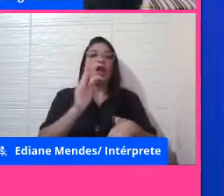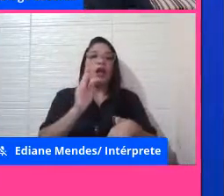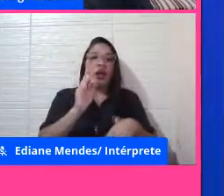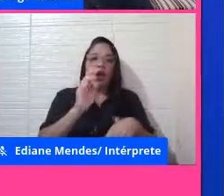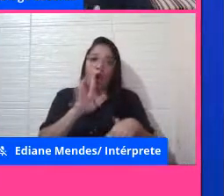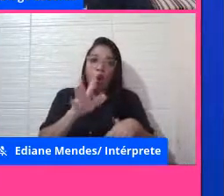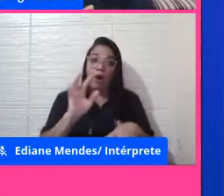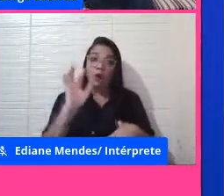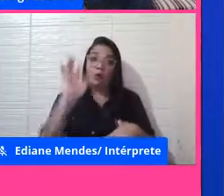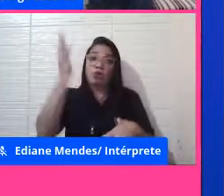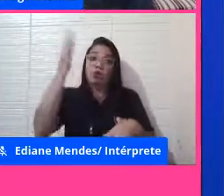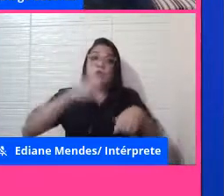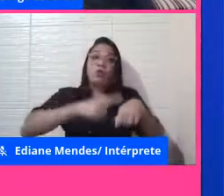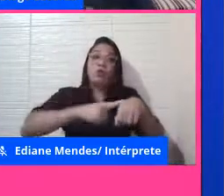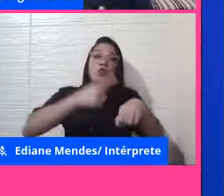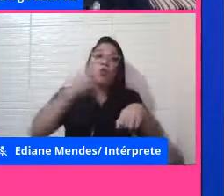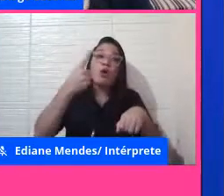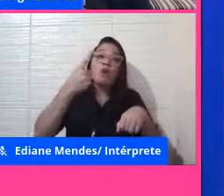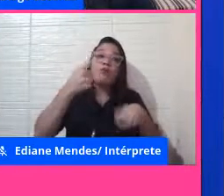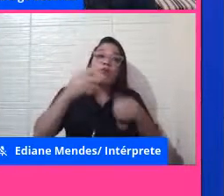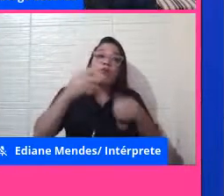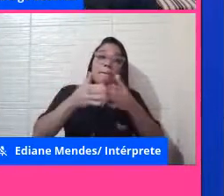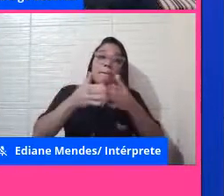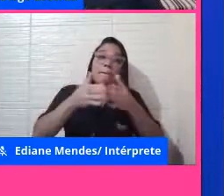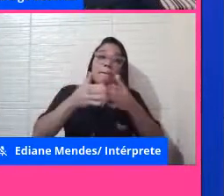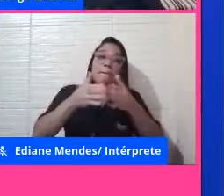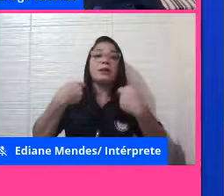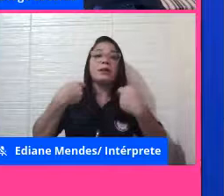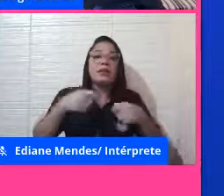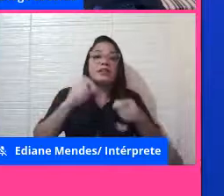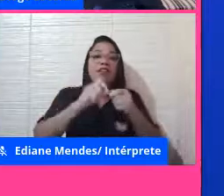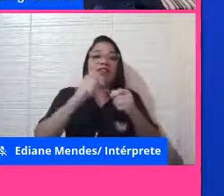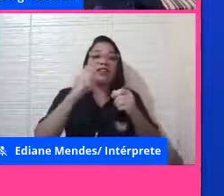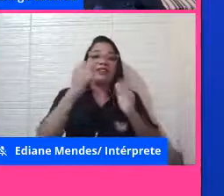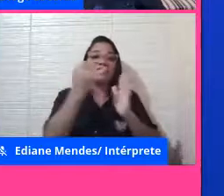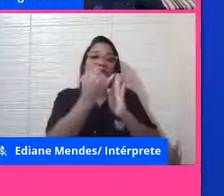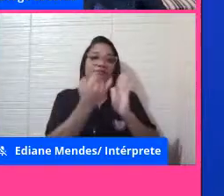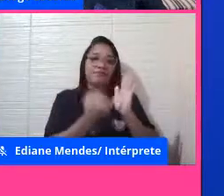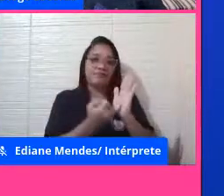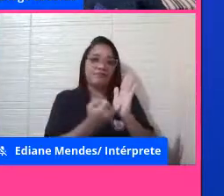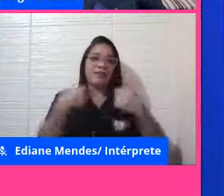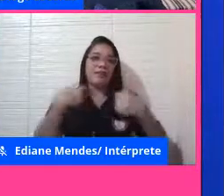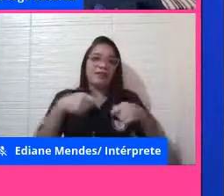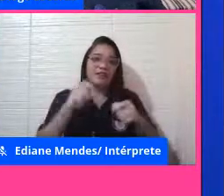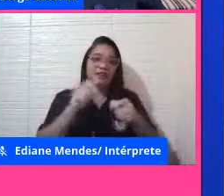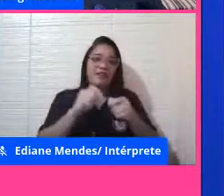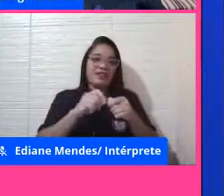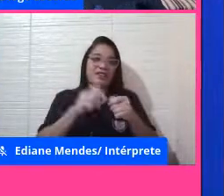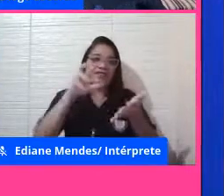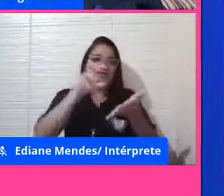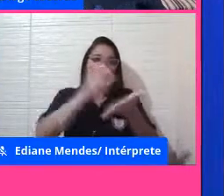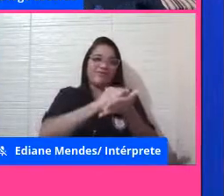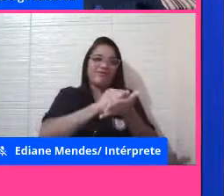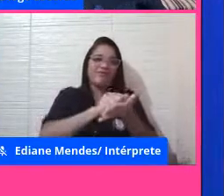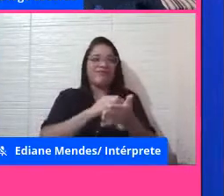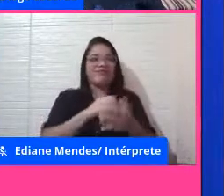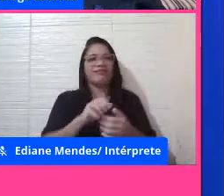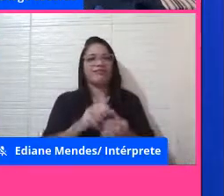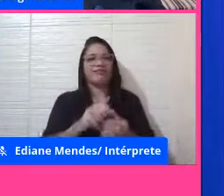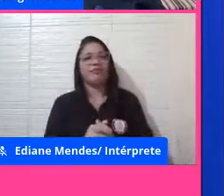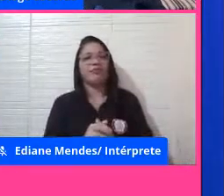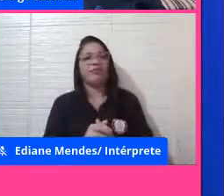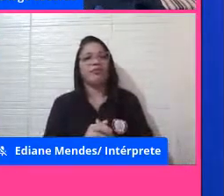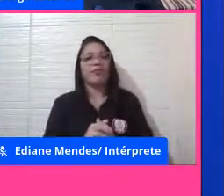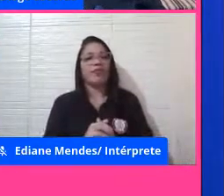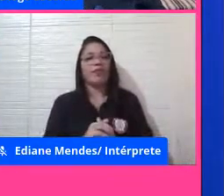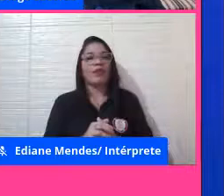você vai lá, faz o cadastro, mas esse software é um software gratuito. Bem, aqui em cima, nesse software,